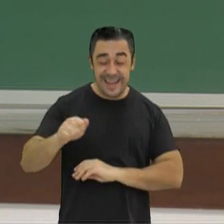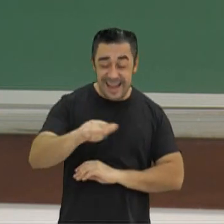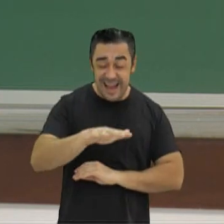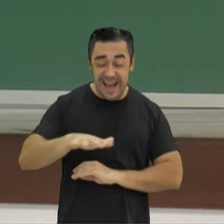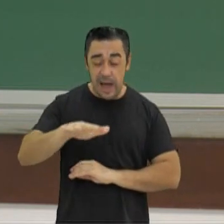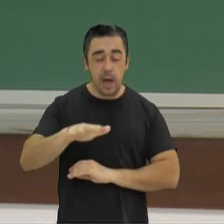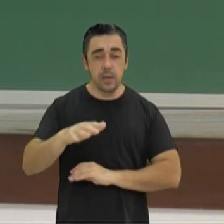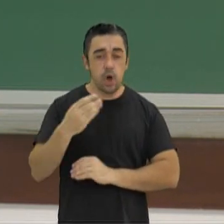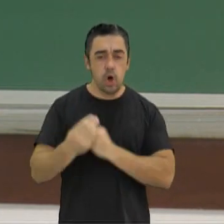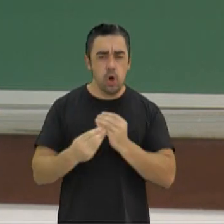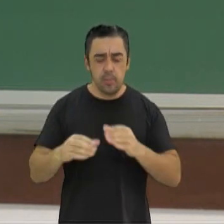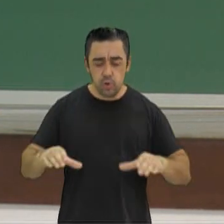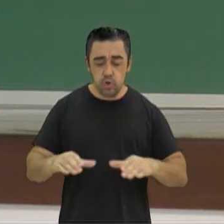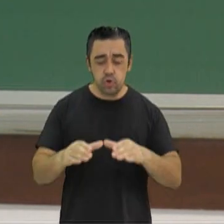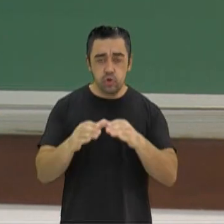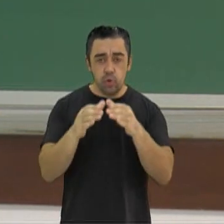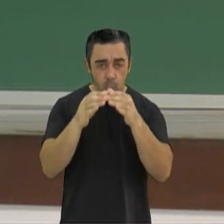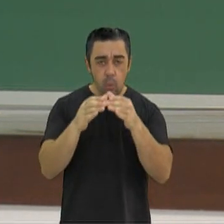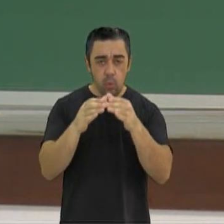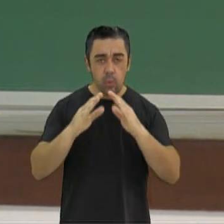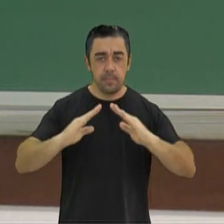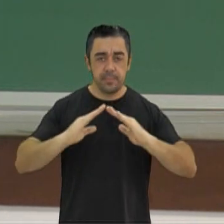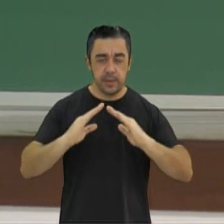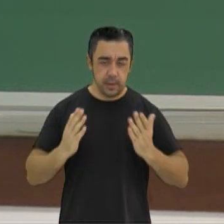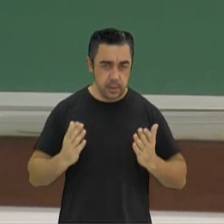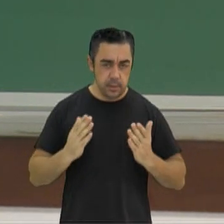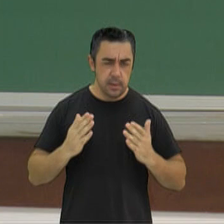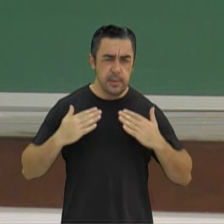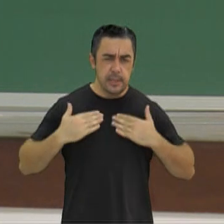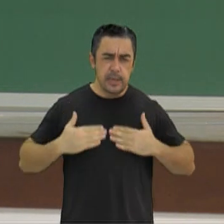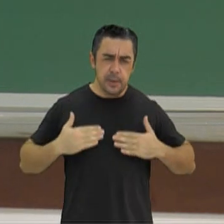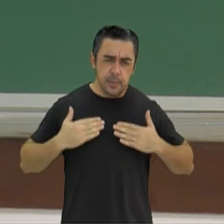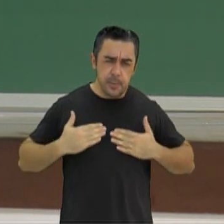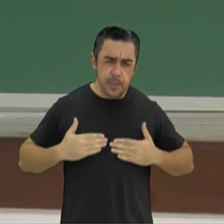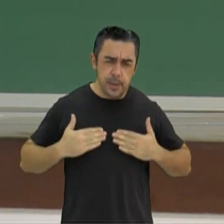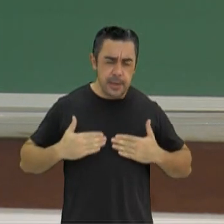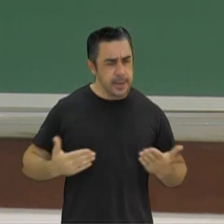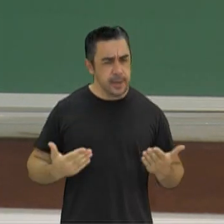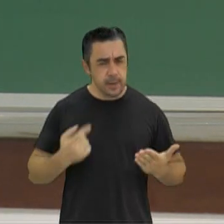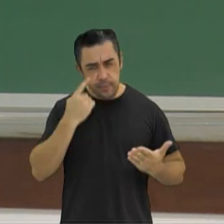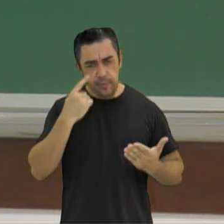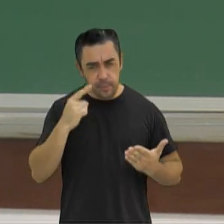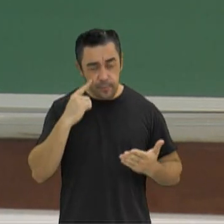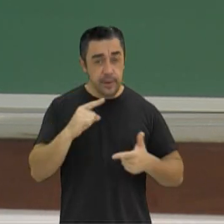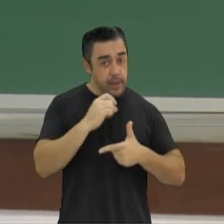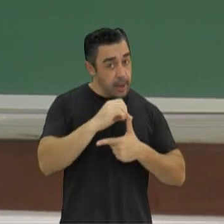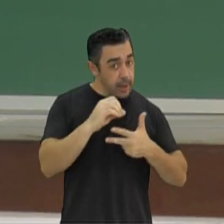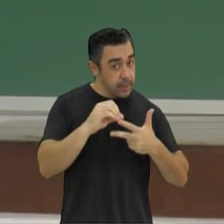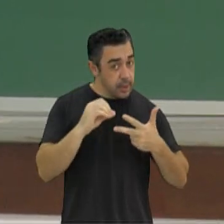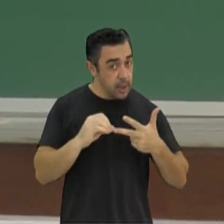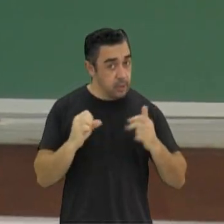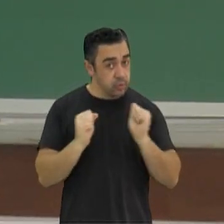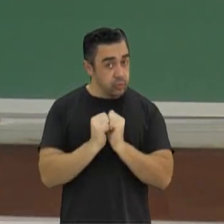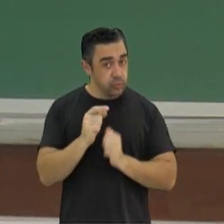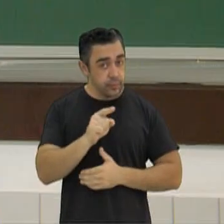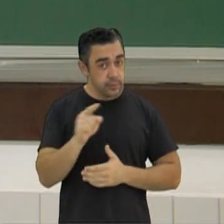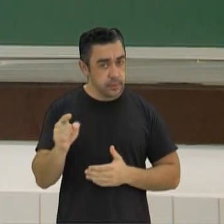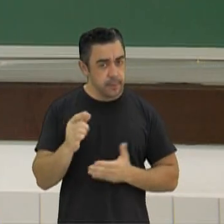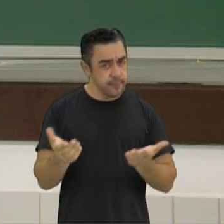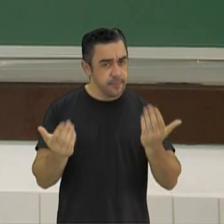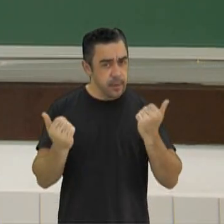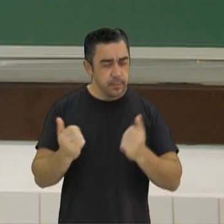pirâmide. De uma maneira bem tranquila, bem sossegada, vamos trabalhar exercícios do Enem com vocês. Vamos em frente,